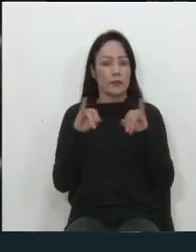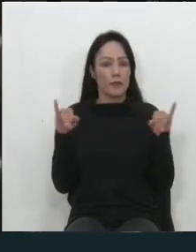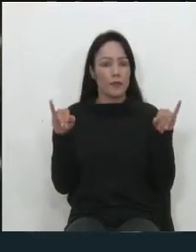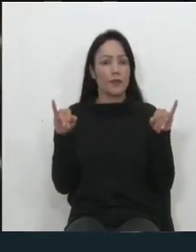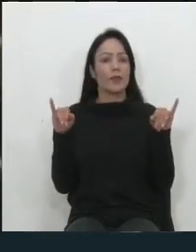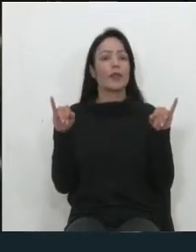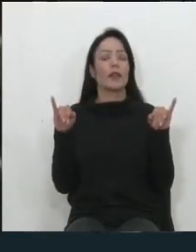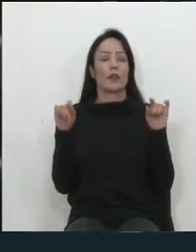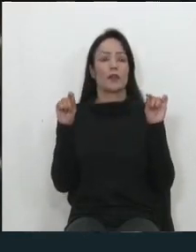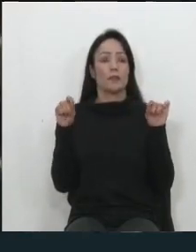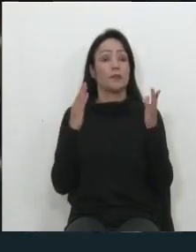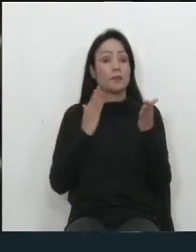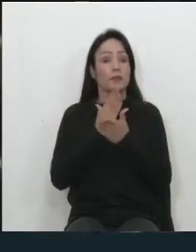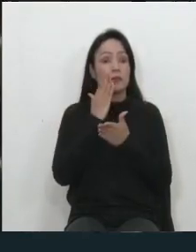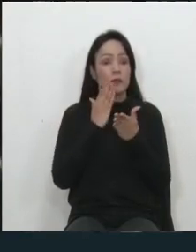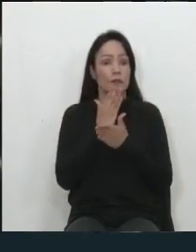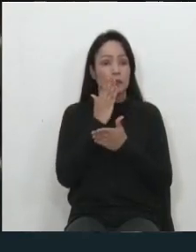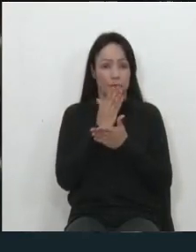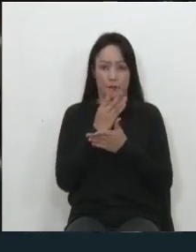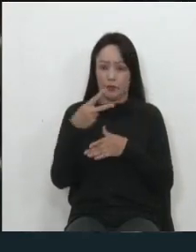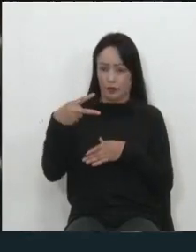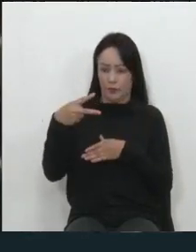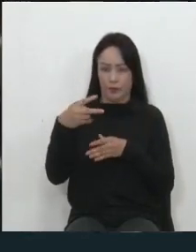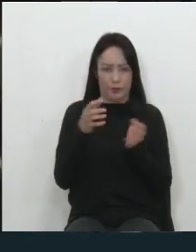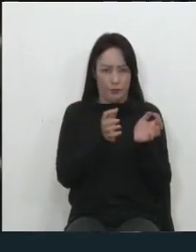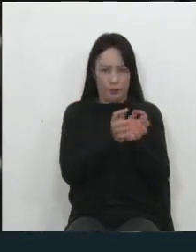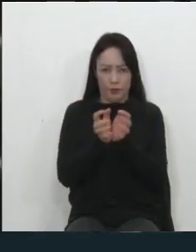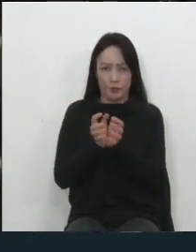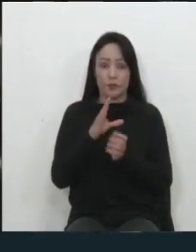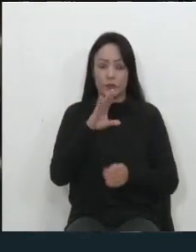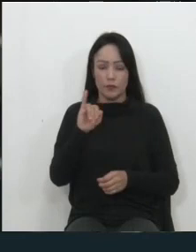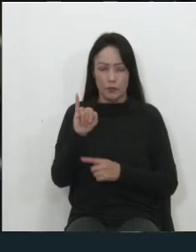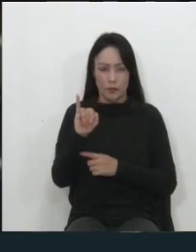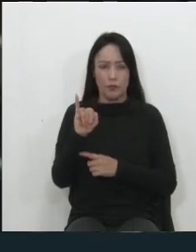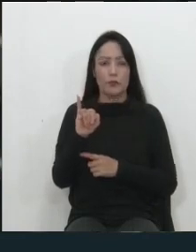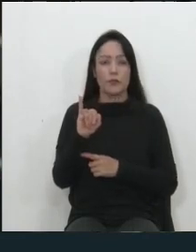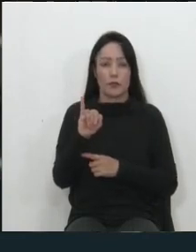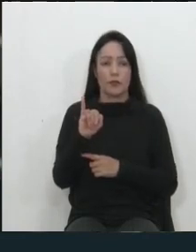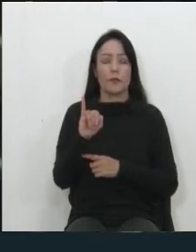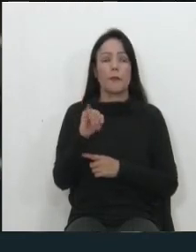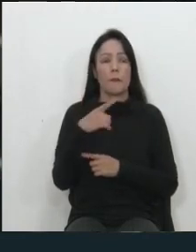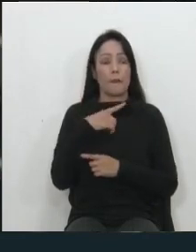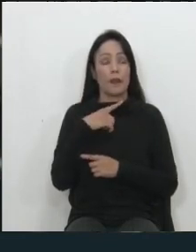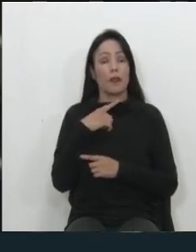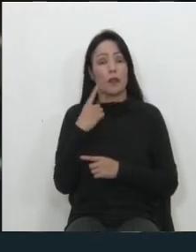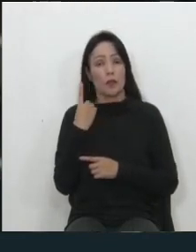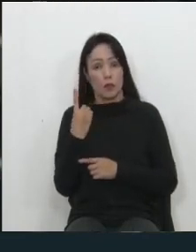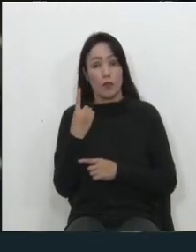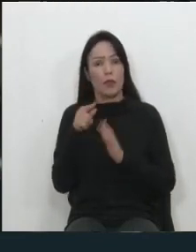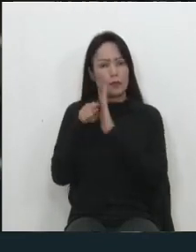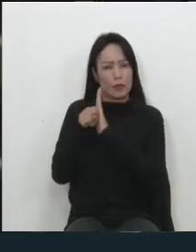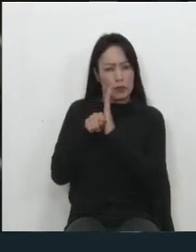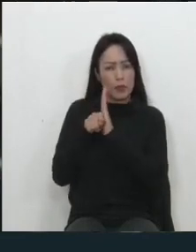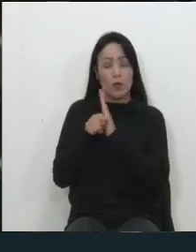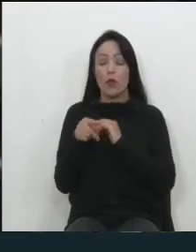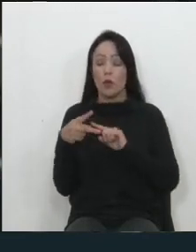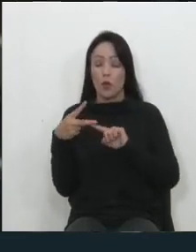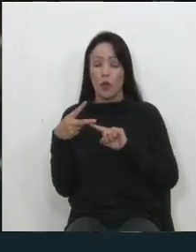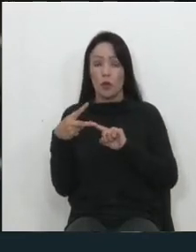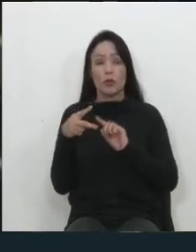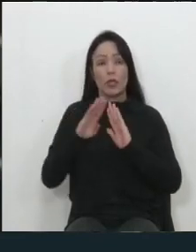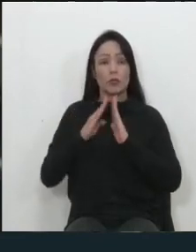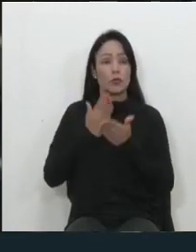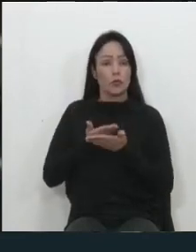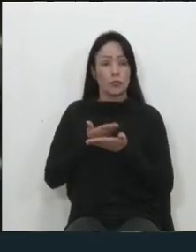também é que foram aprovadas aí 2 comissões especiais, uma de inquérito e uma de estudos, né? Passei aí de um